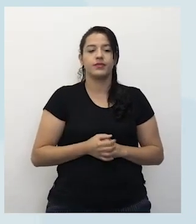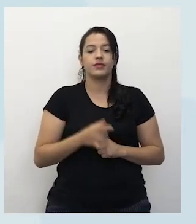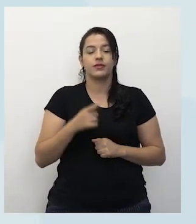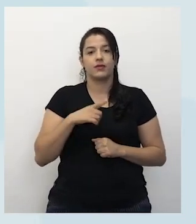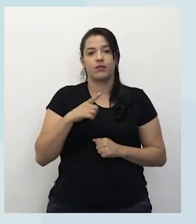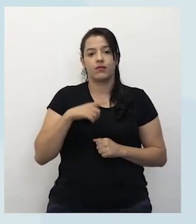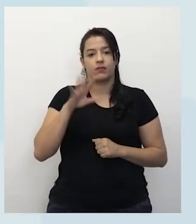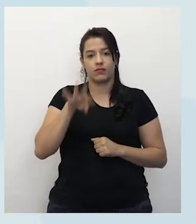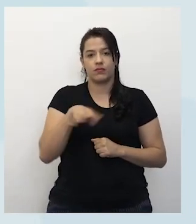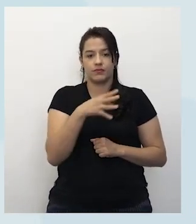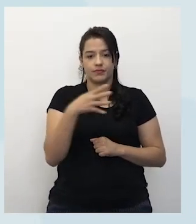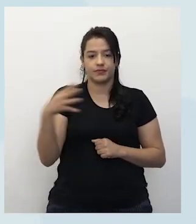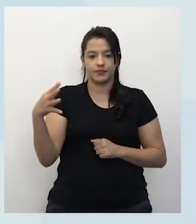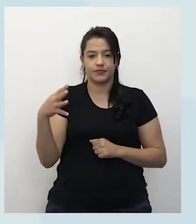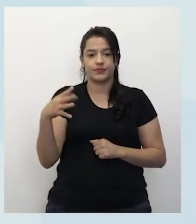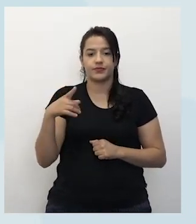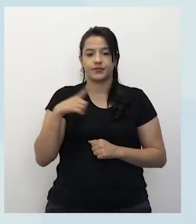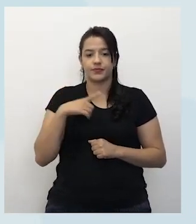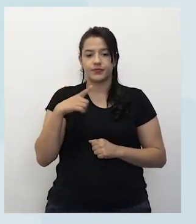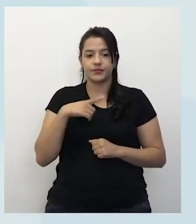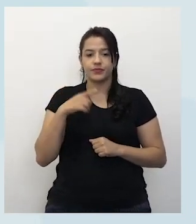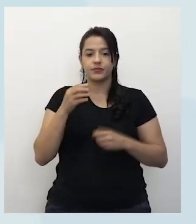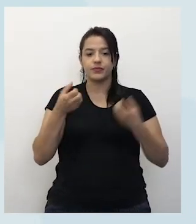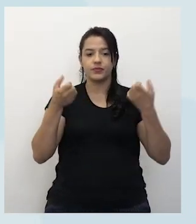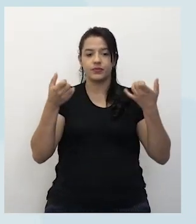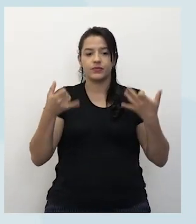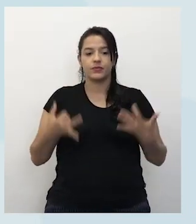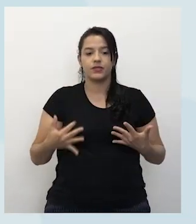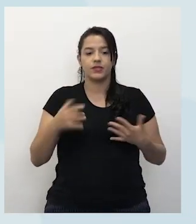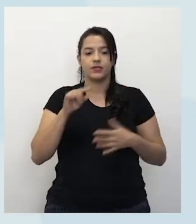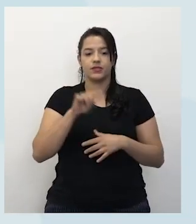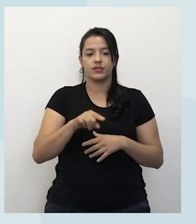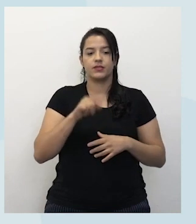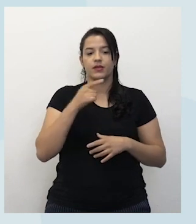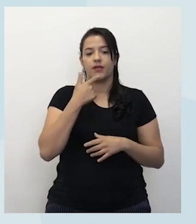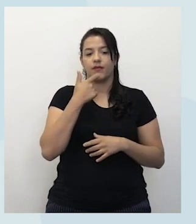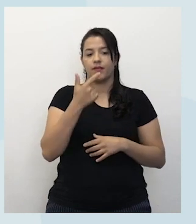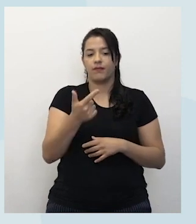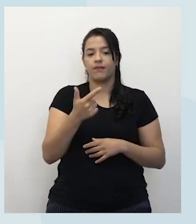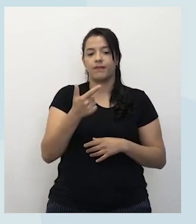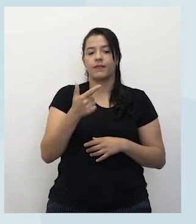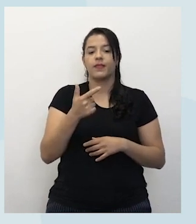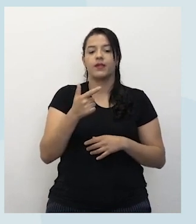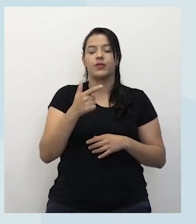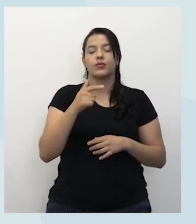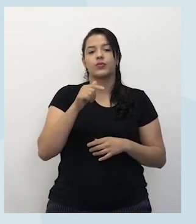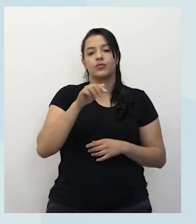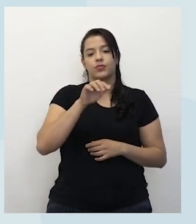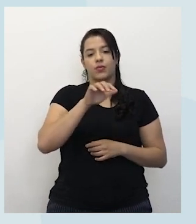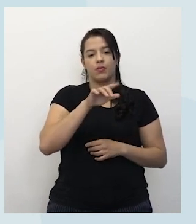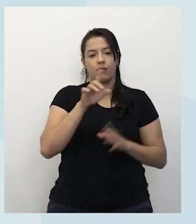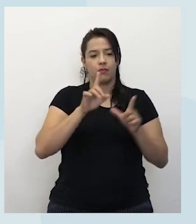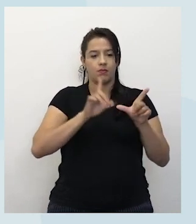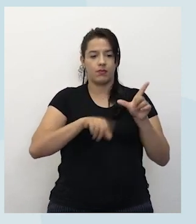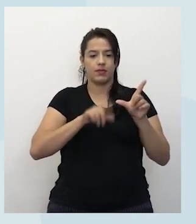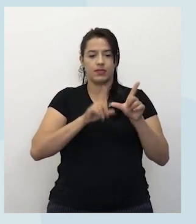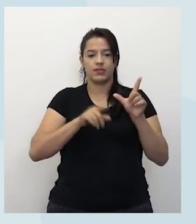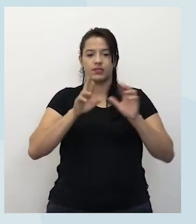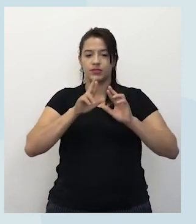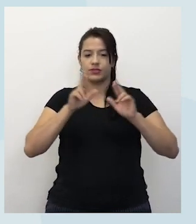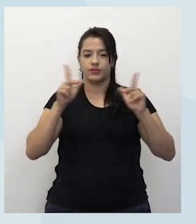aqui a gente chama de alfabeto fonético internacional. Por que que a gente põe isso aqui? Você tem que colocar uma letra meio estranha mesmo. Por